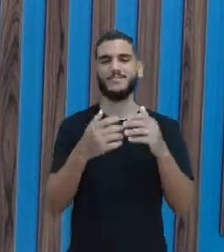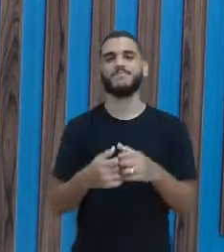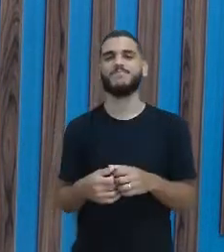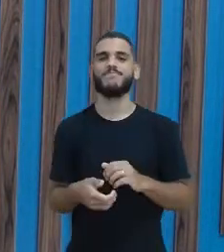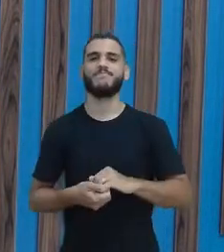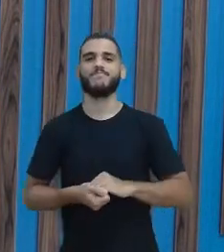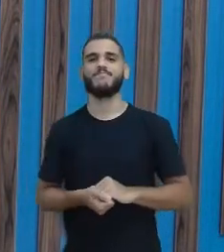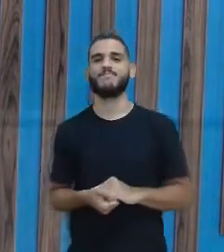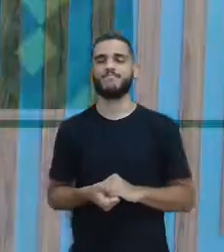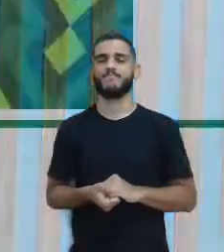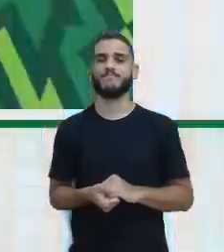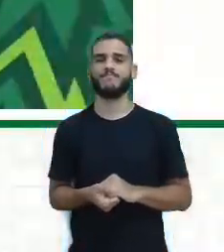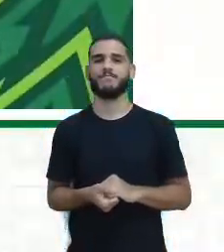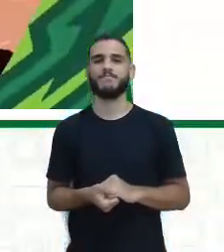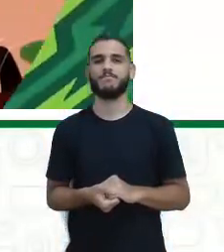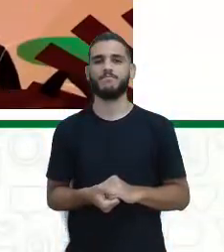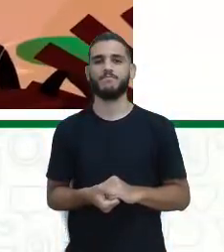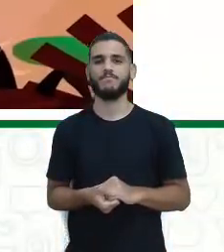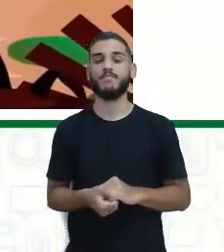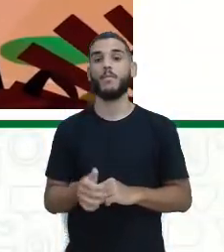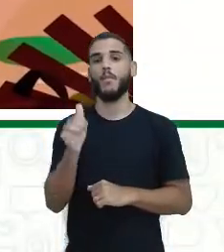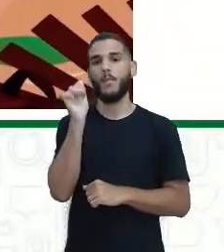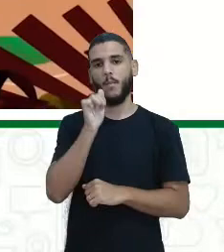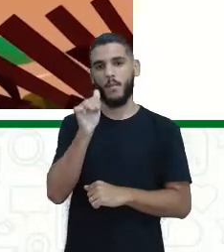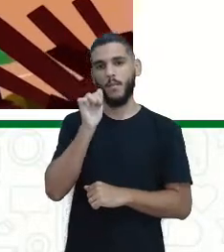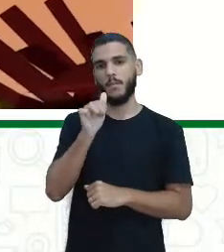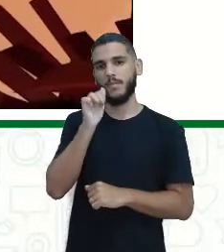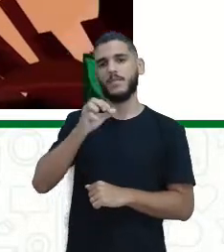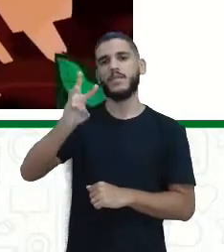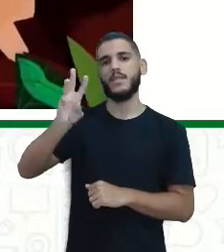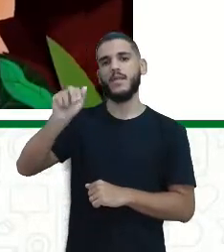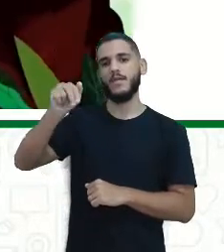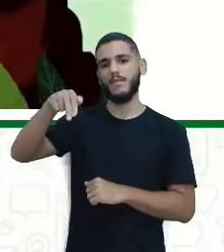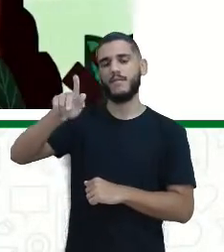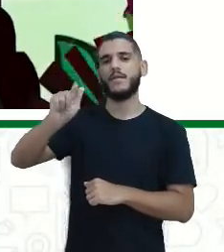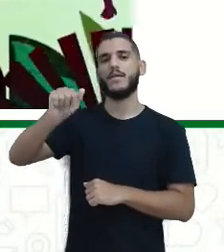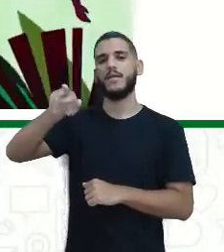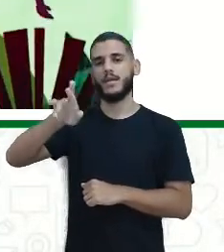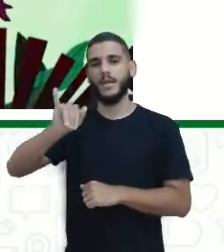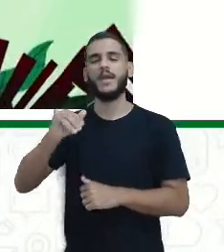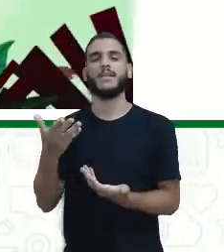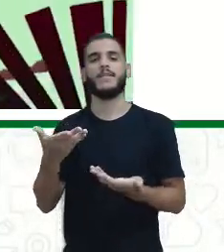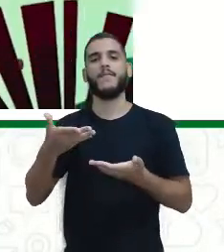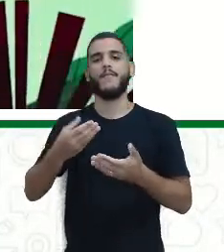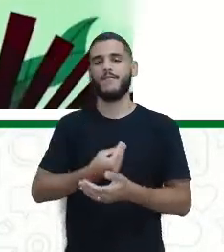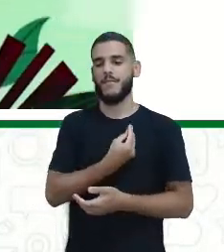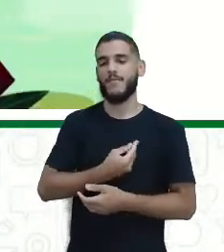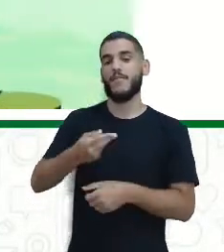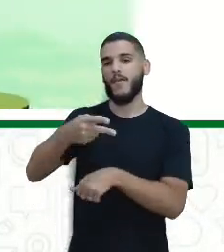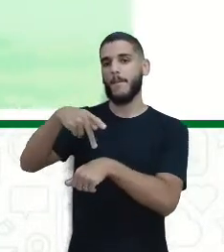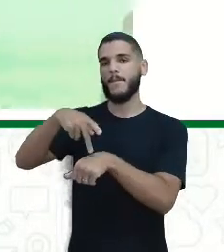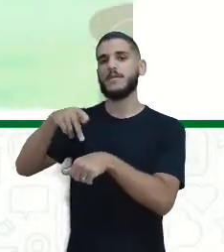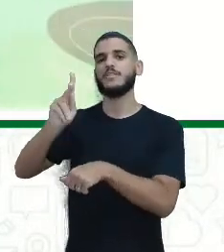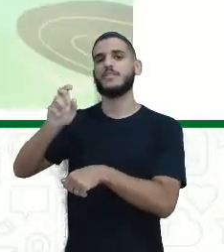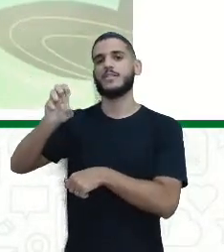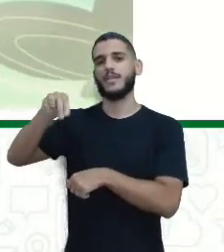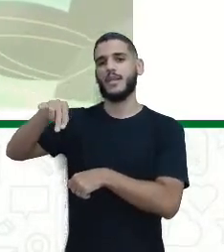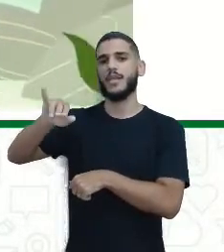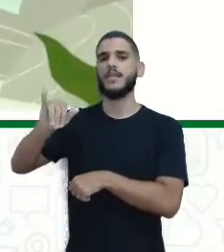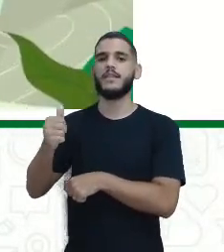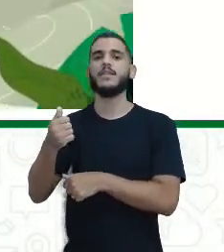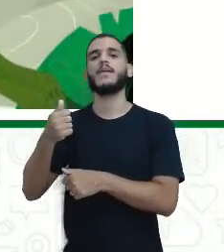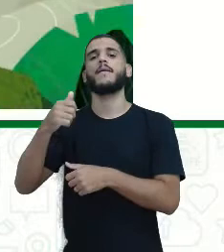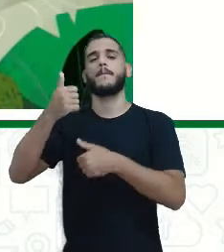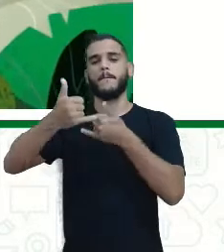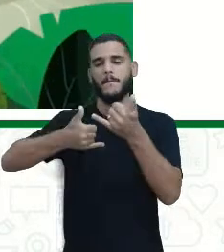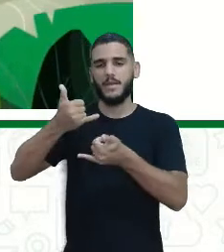ver? Uma menina chamada Wangari Maathai. Ela morava no Quênia, um país lindo. Ela brincava nos